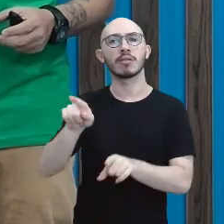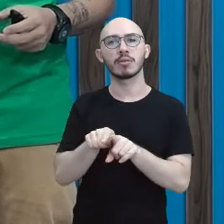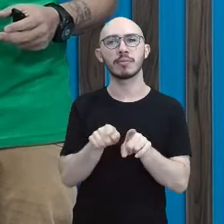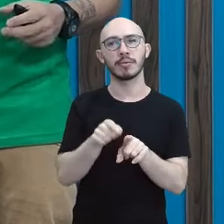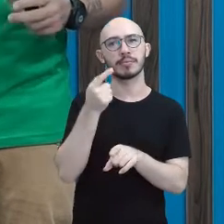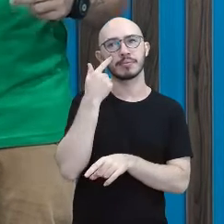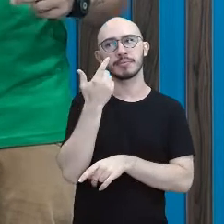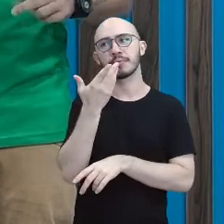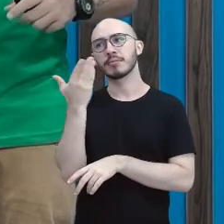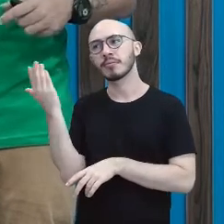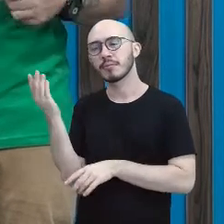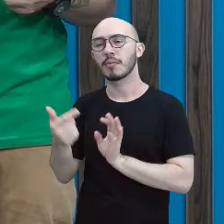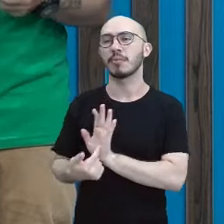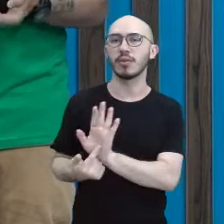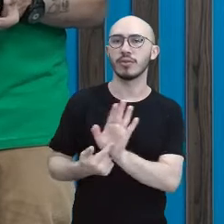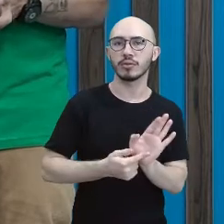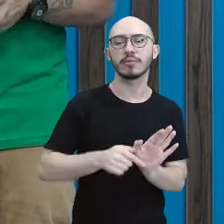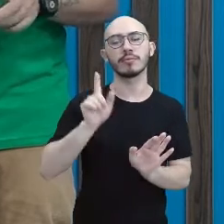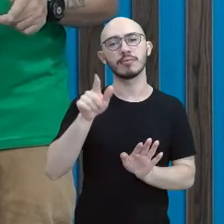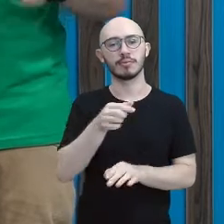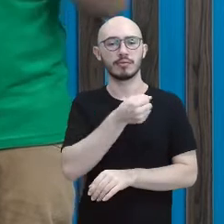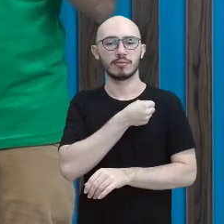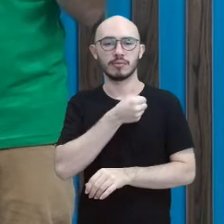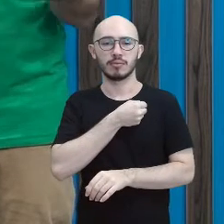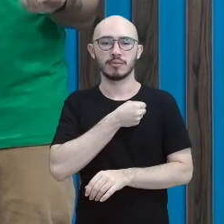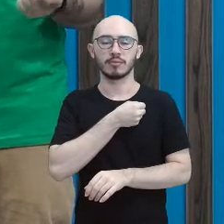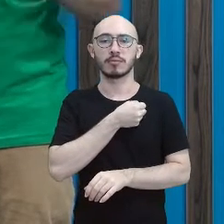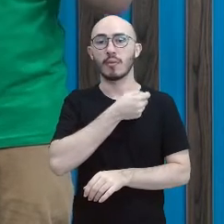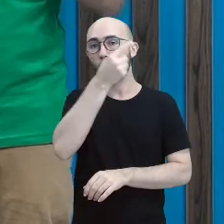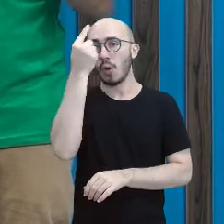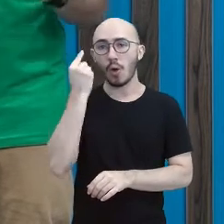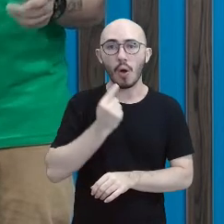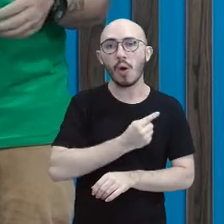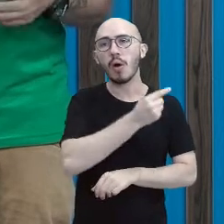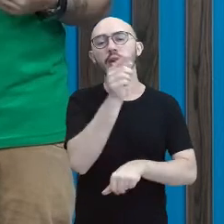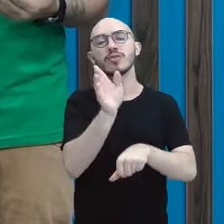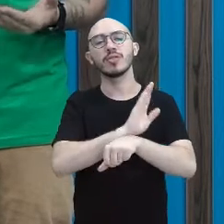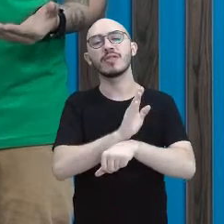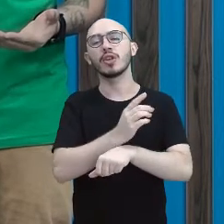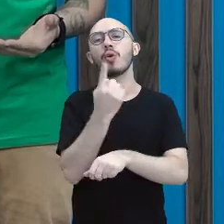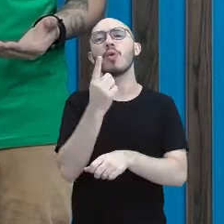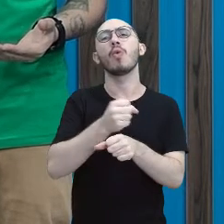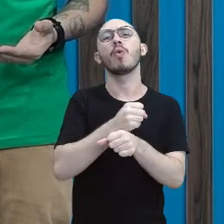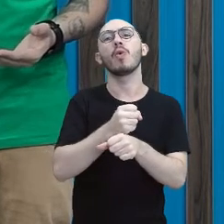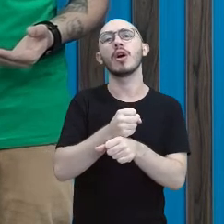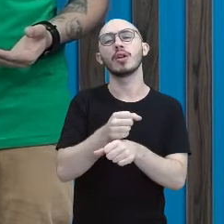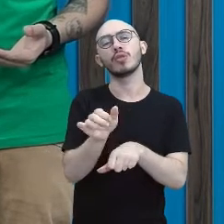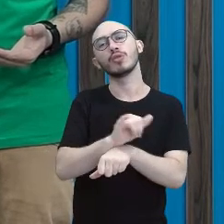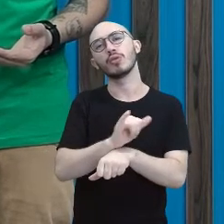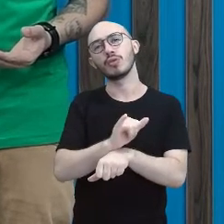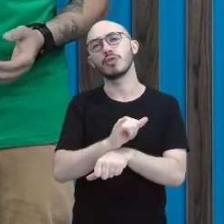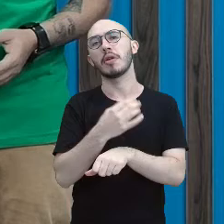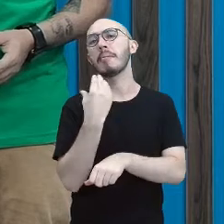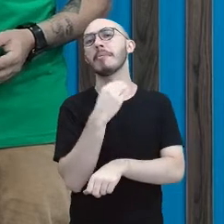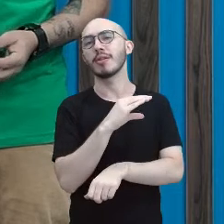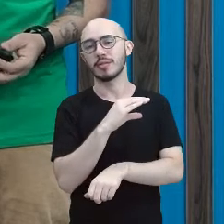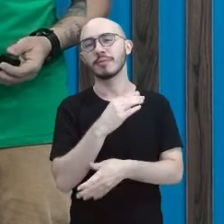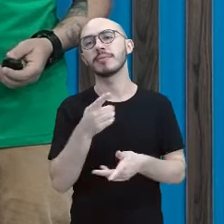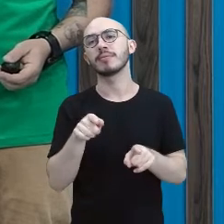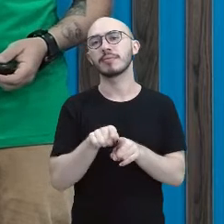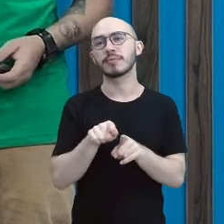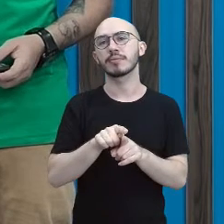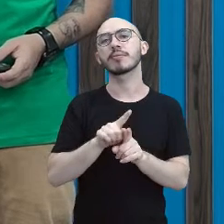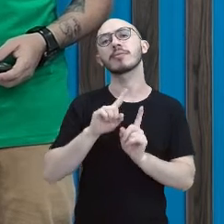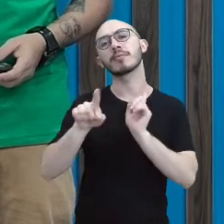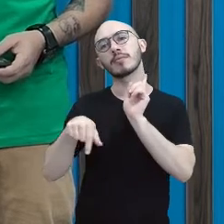gente apresentou, ou seja, o número de horas de vídeo por ano que são postados no YouTube, tá certo? E depois a